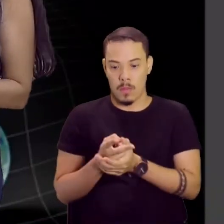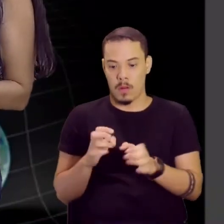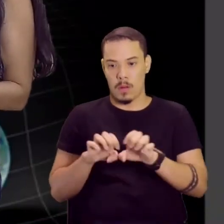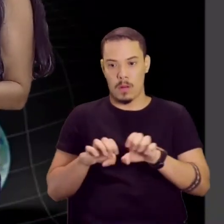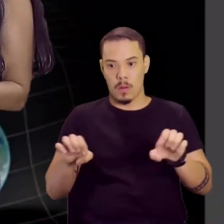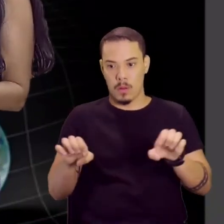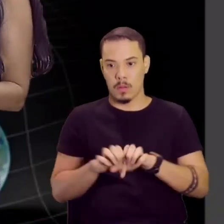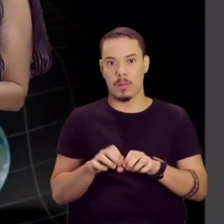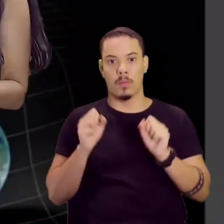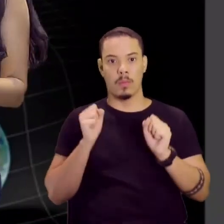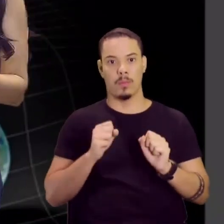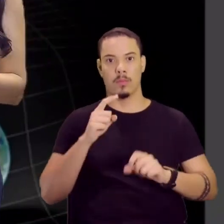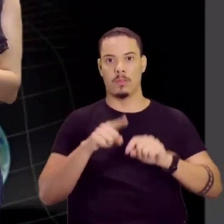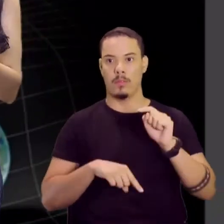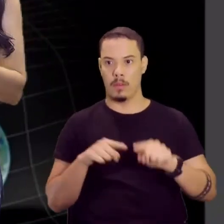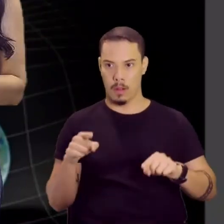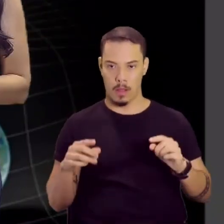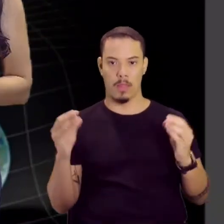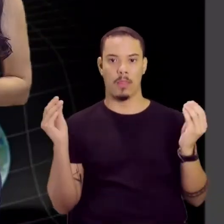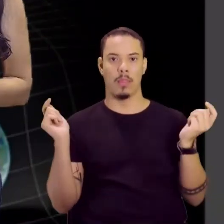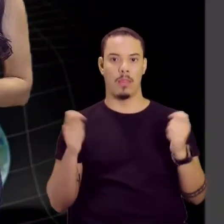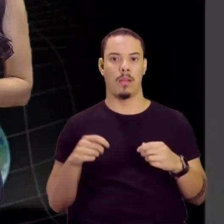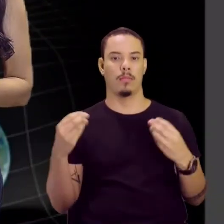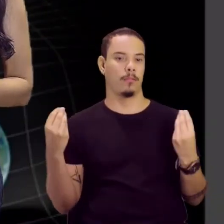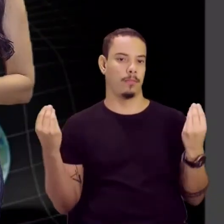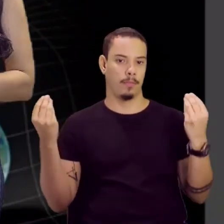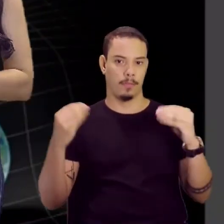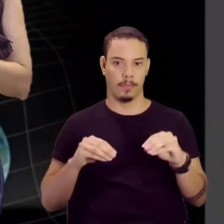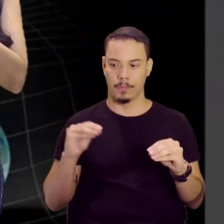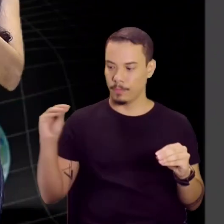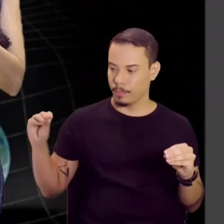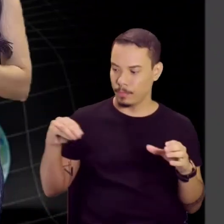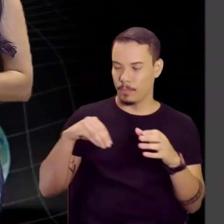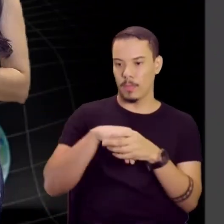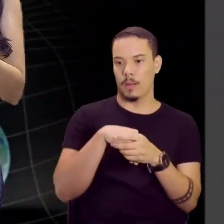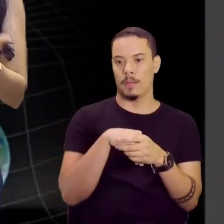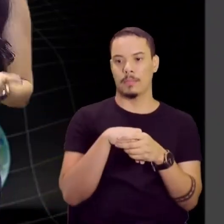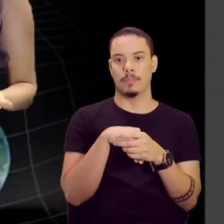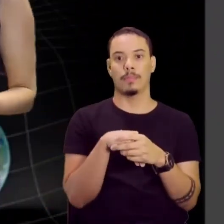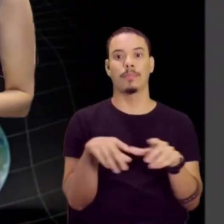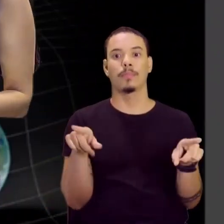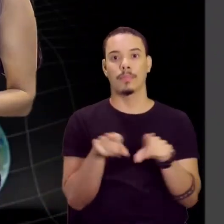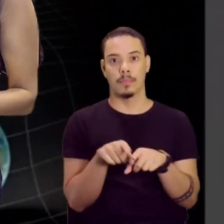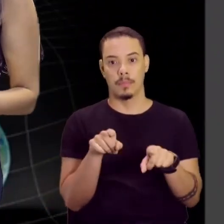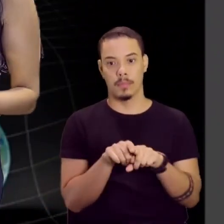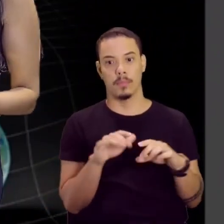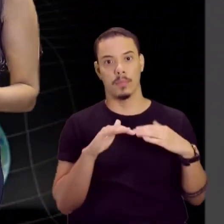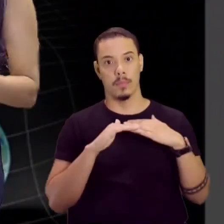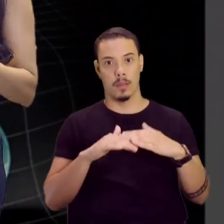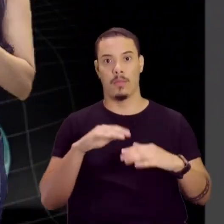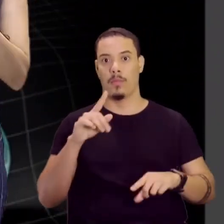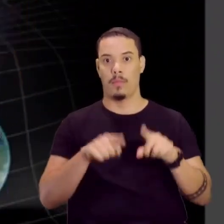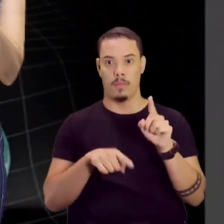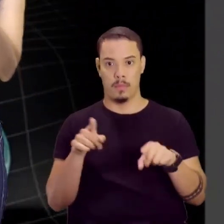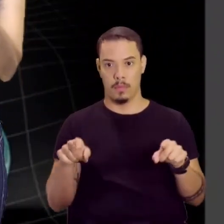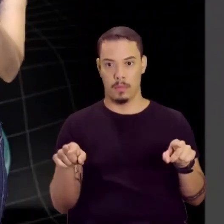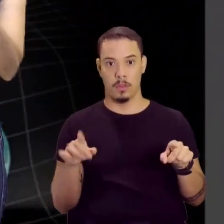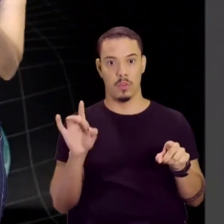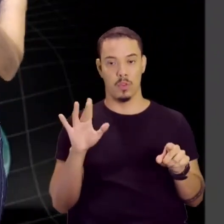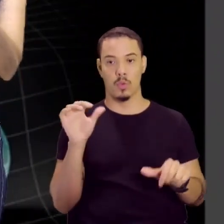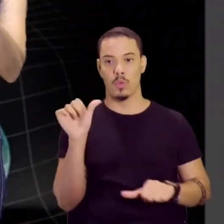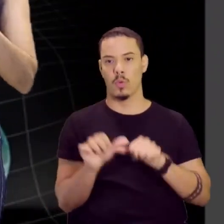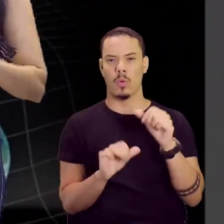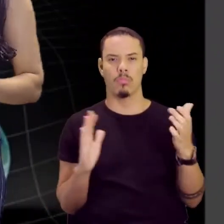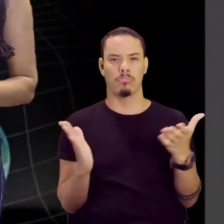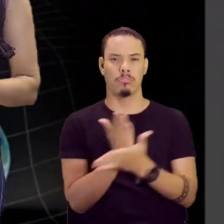movimento uniformemente variado, né, Décio, para trazer aqui para o movimento vertical, que também é uniformemente variado. A gente só vai trocar